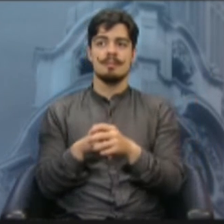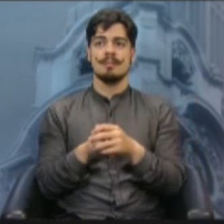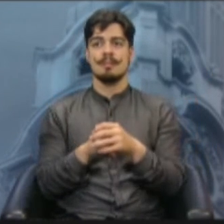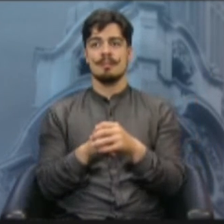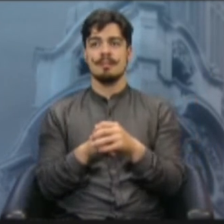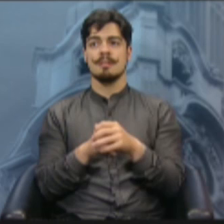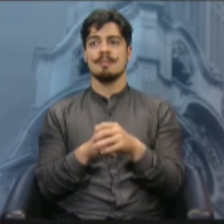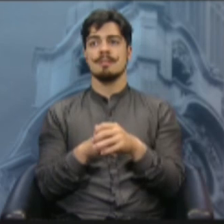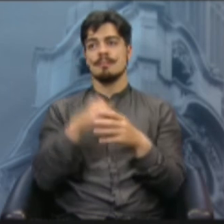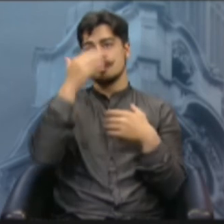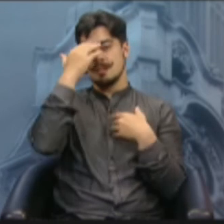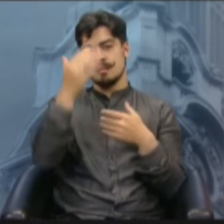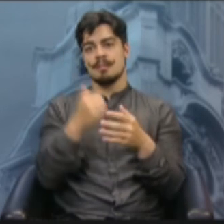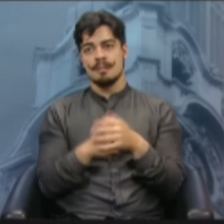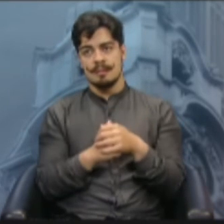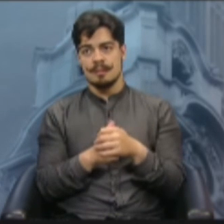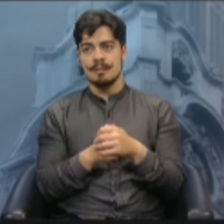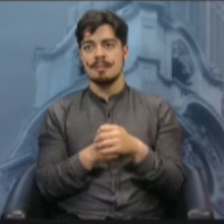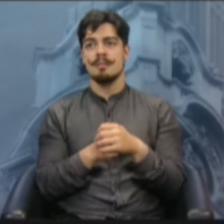Obrigado.